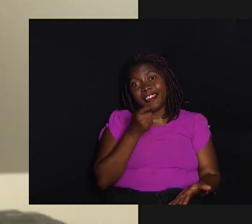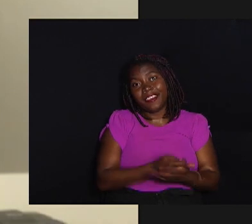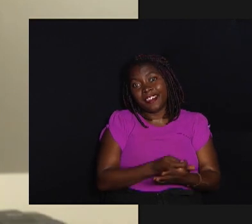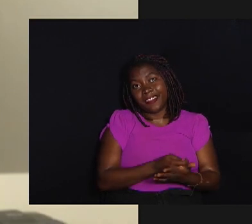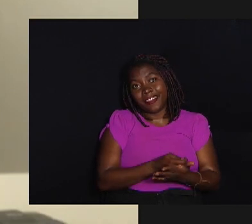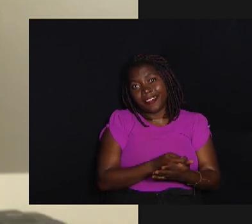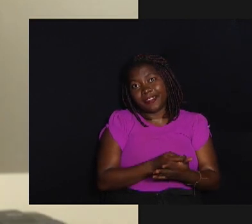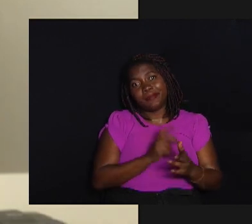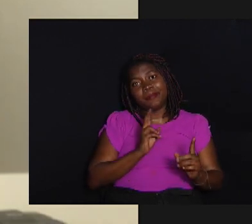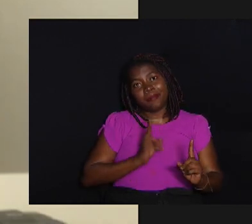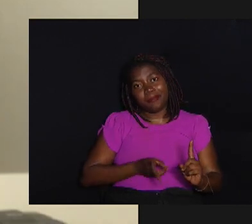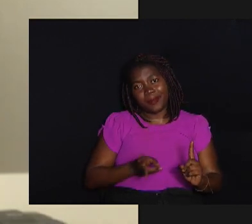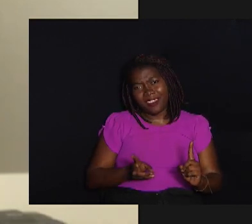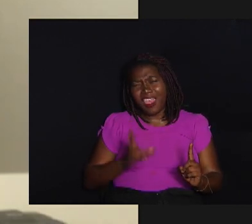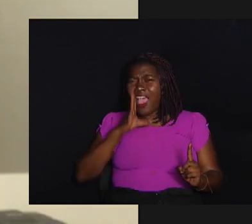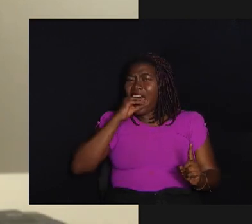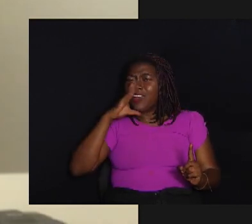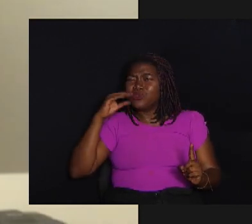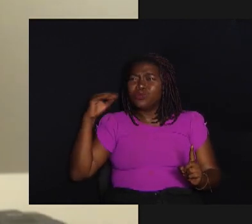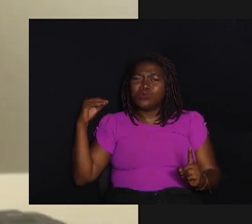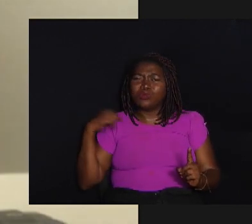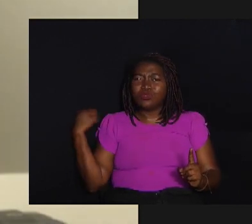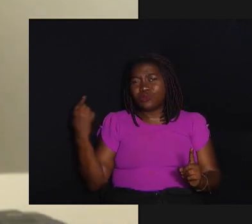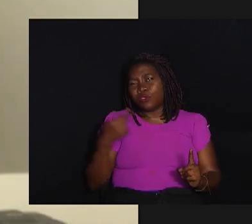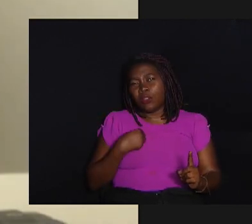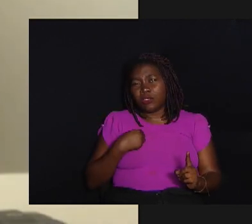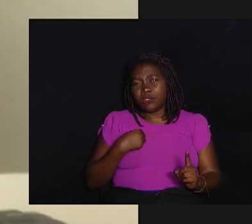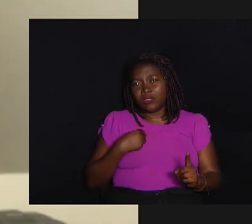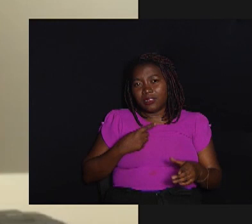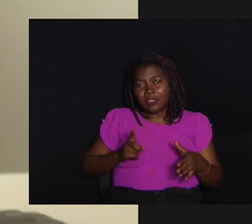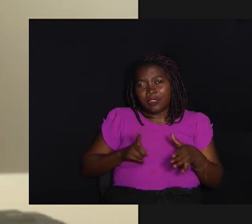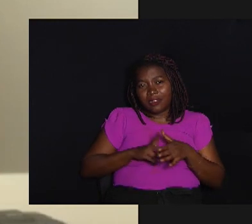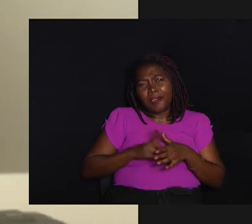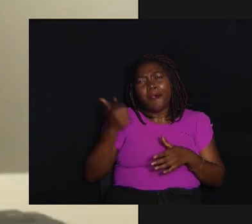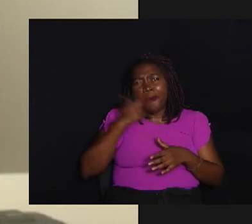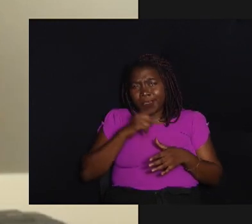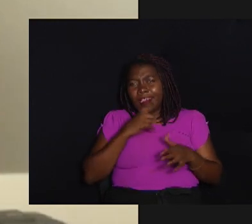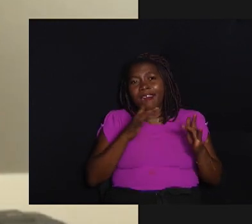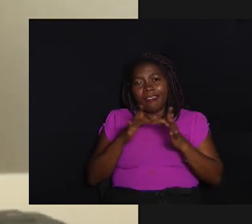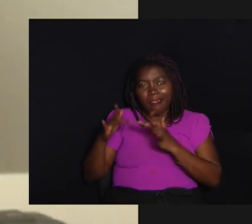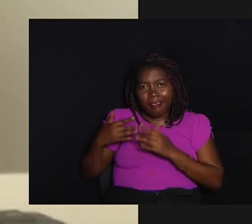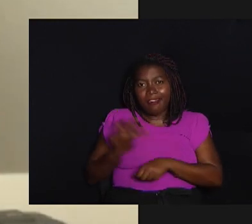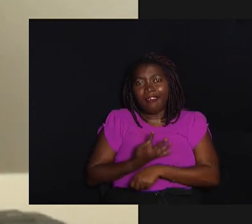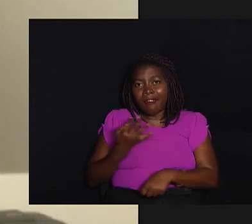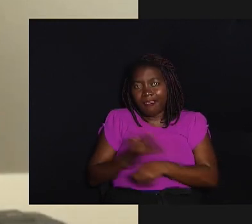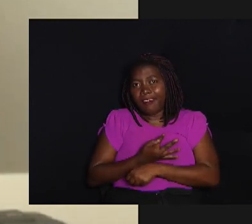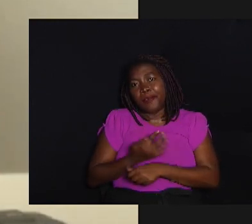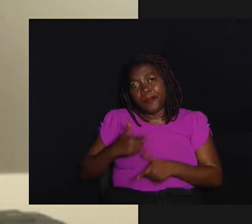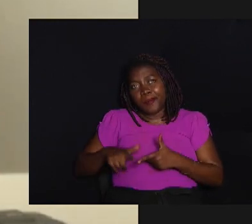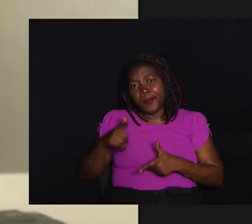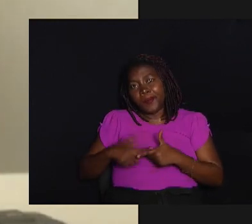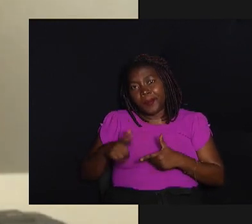ser preservados. Os adultos, nós como partes envolvidas, como adultos, conseguimos devemos, né, lidar com os nossos